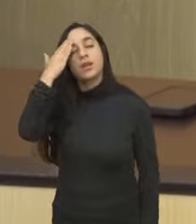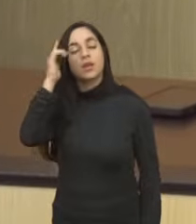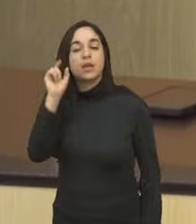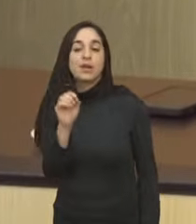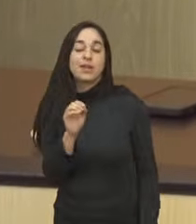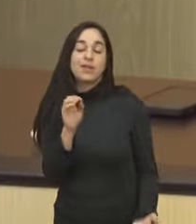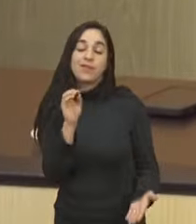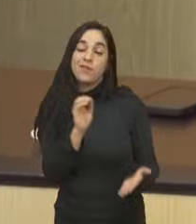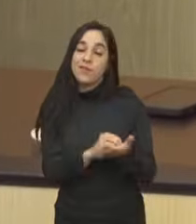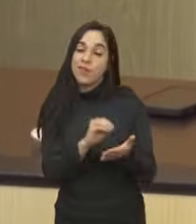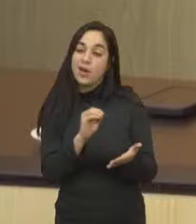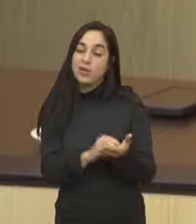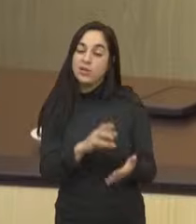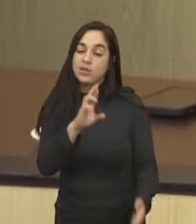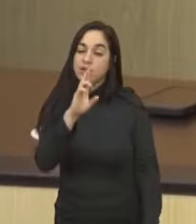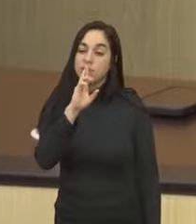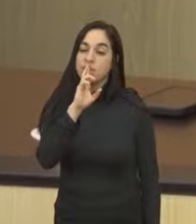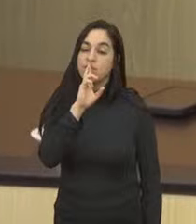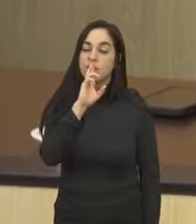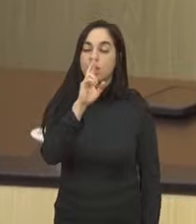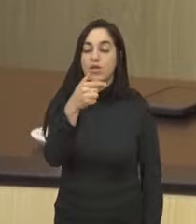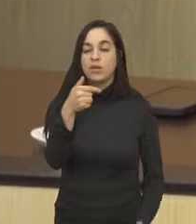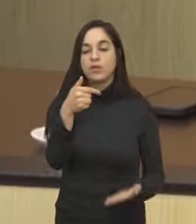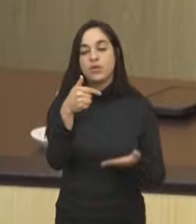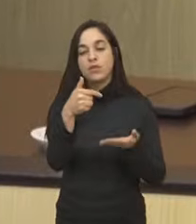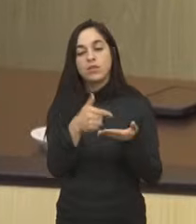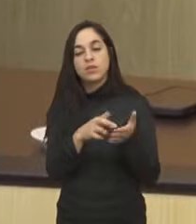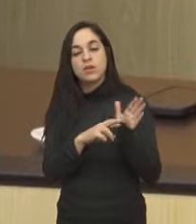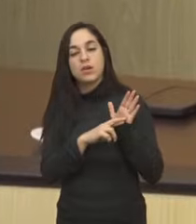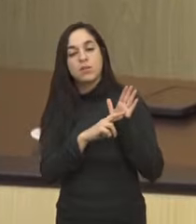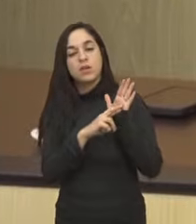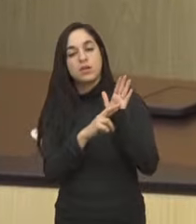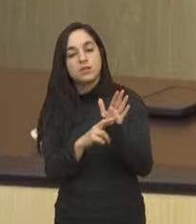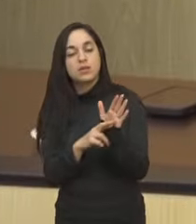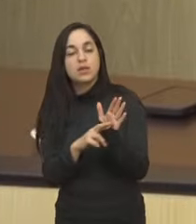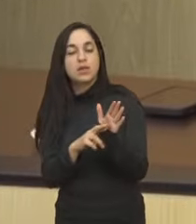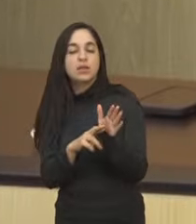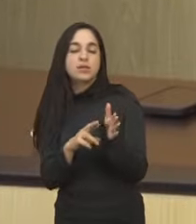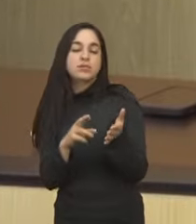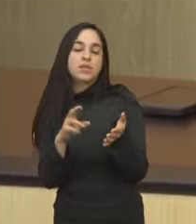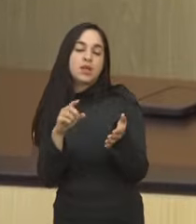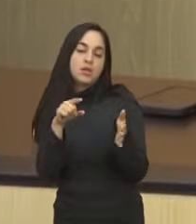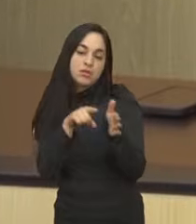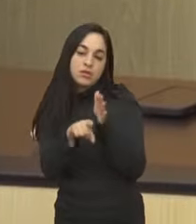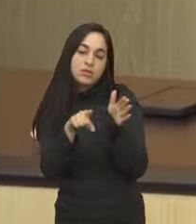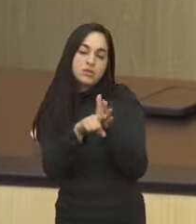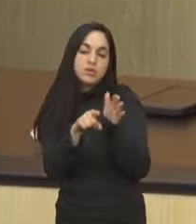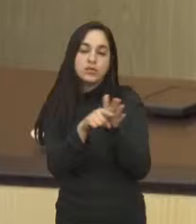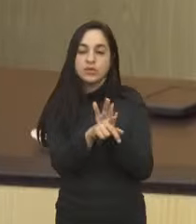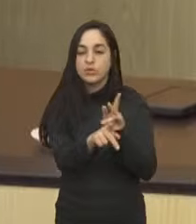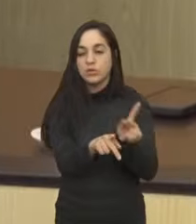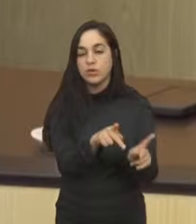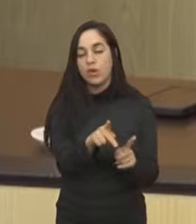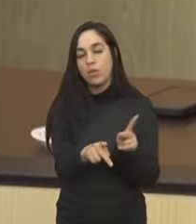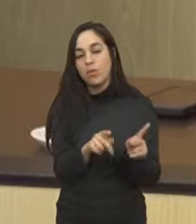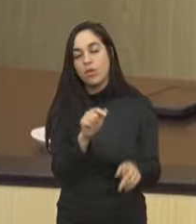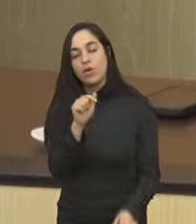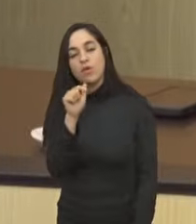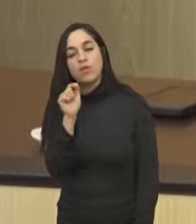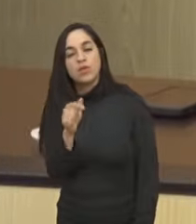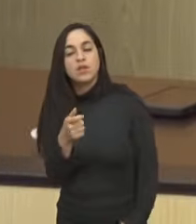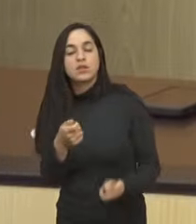de resposta aos ofícios que representam demandas da população e questionamentos pertinentes sobre a